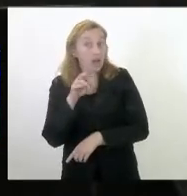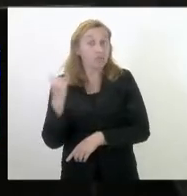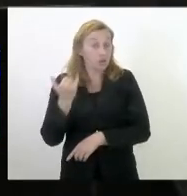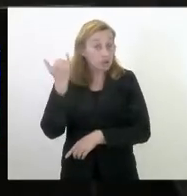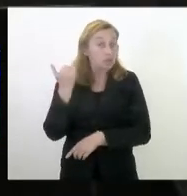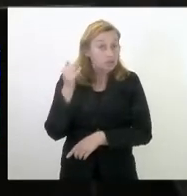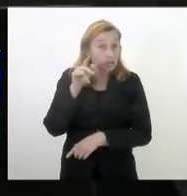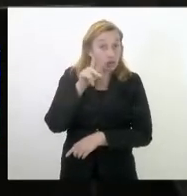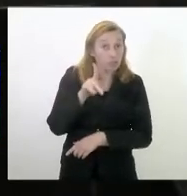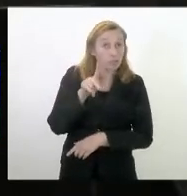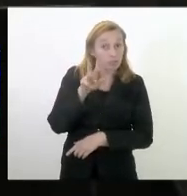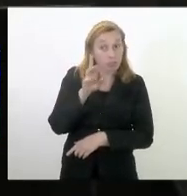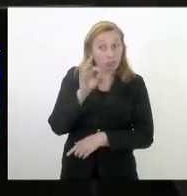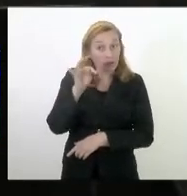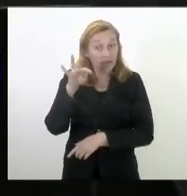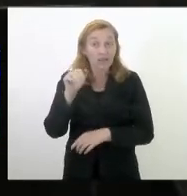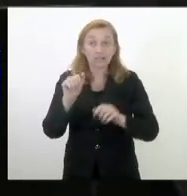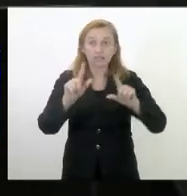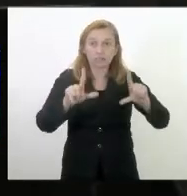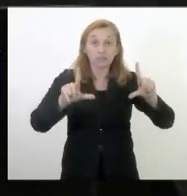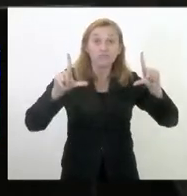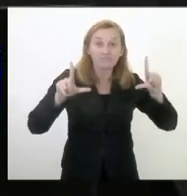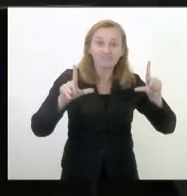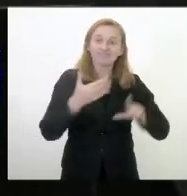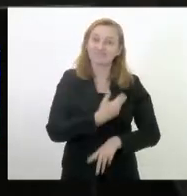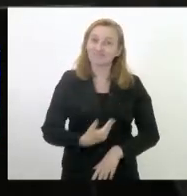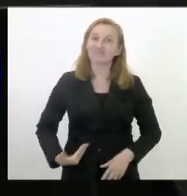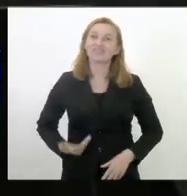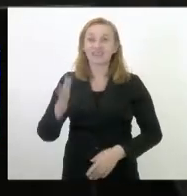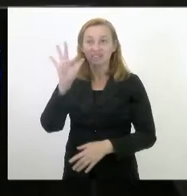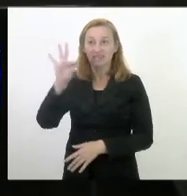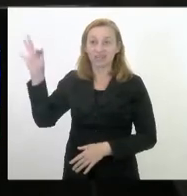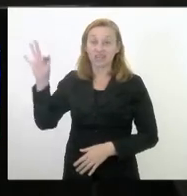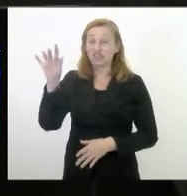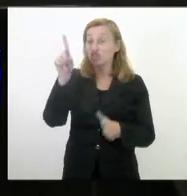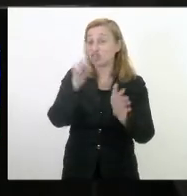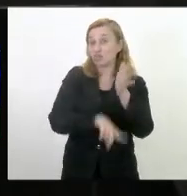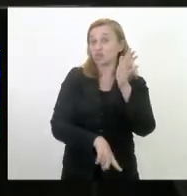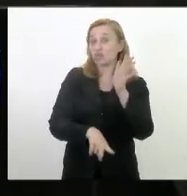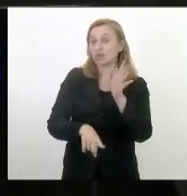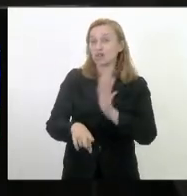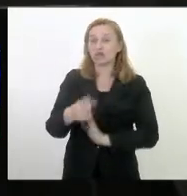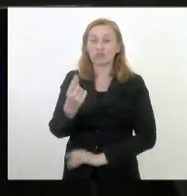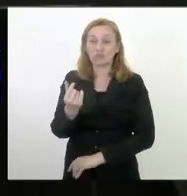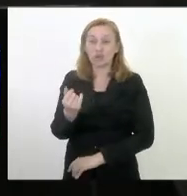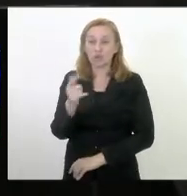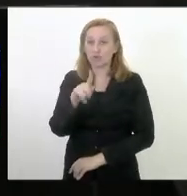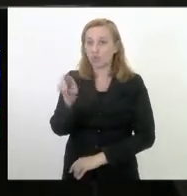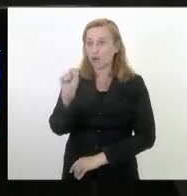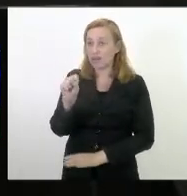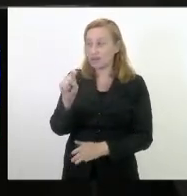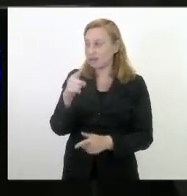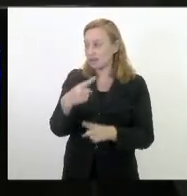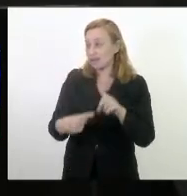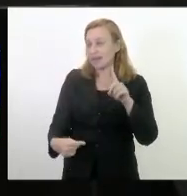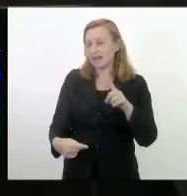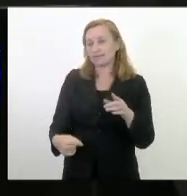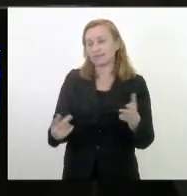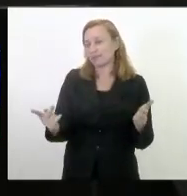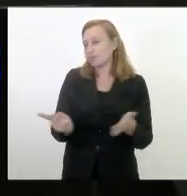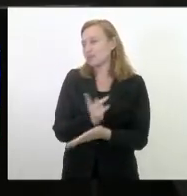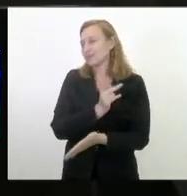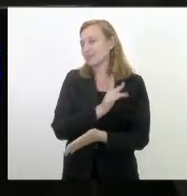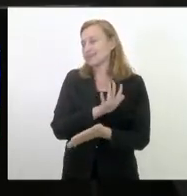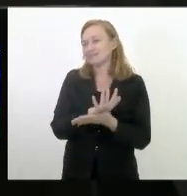me lembrava sobre isso. Houve propaganda do governo federal que baixaria o preço do gás a metade do valor, enfim, isso não